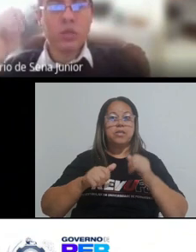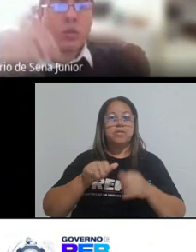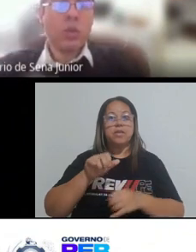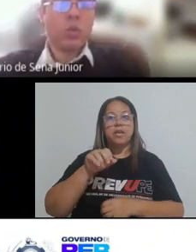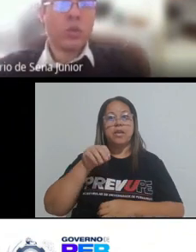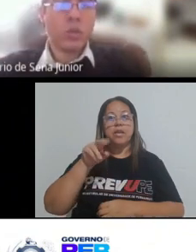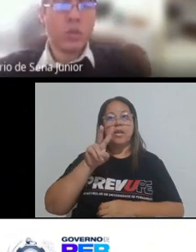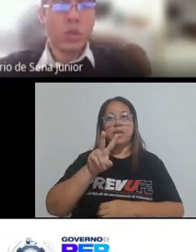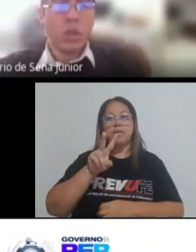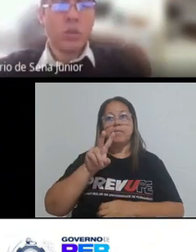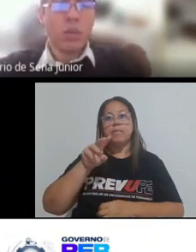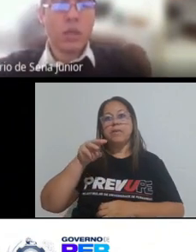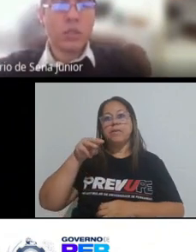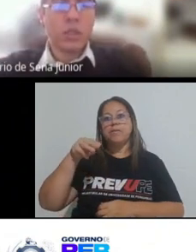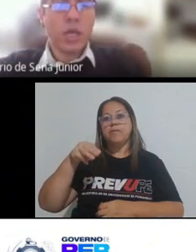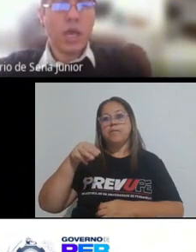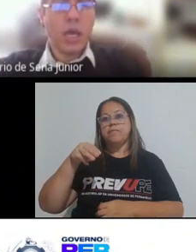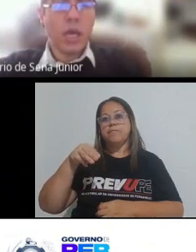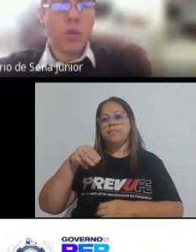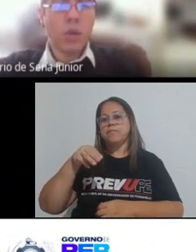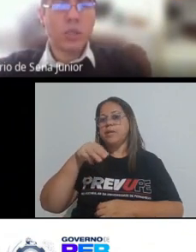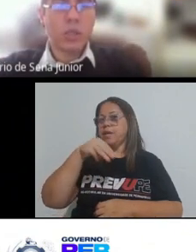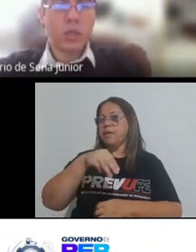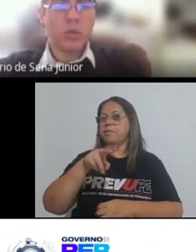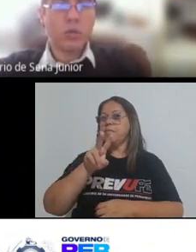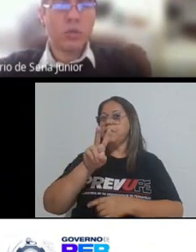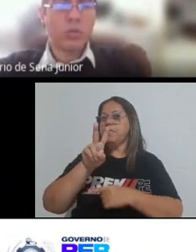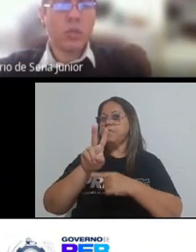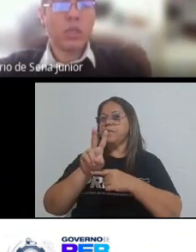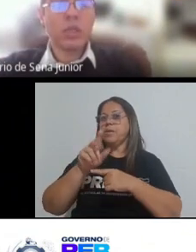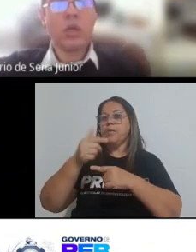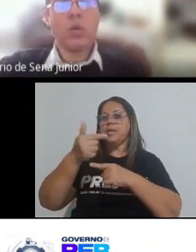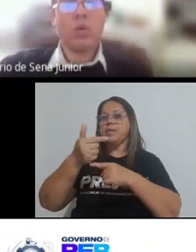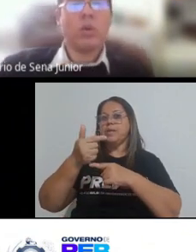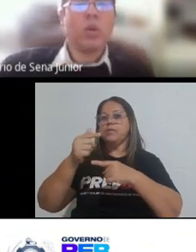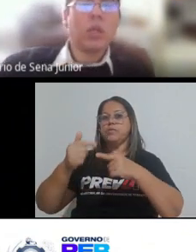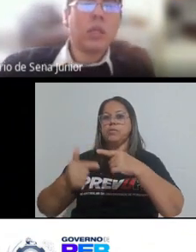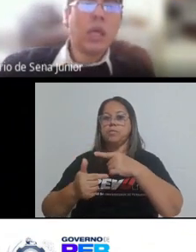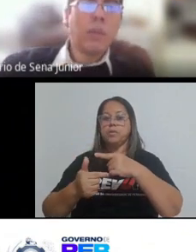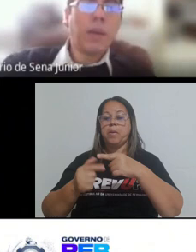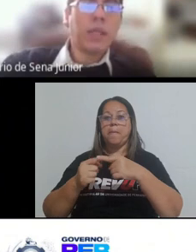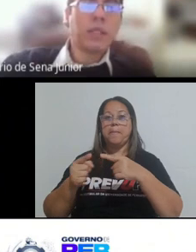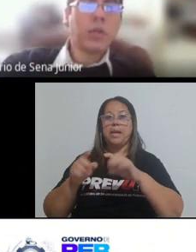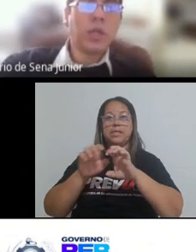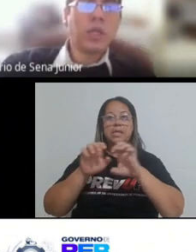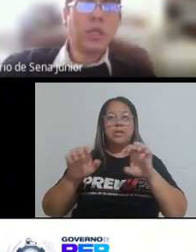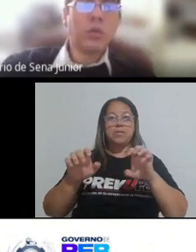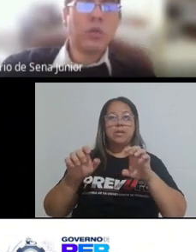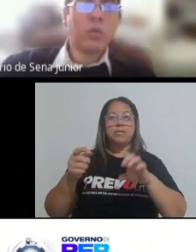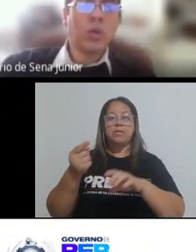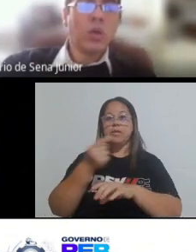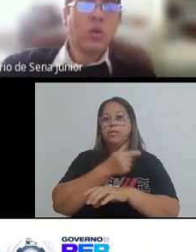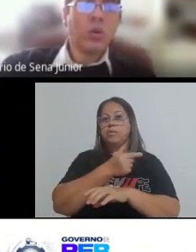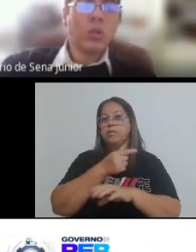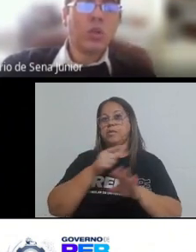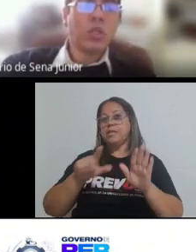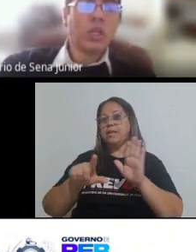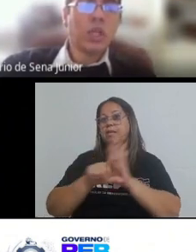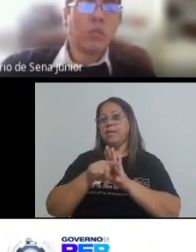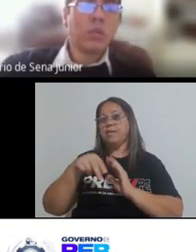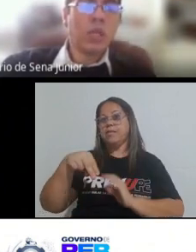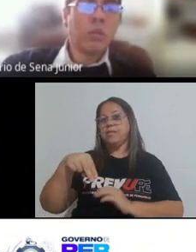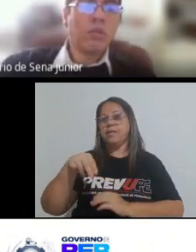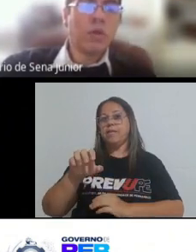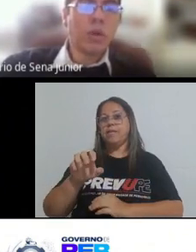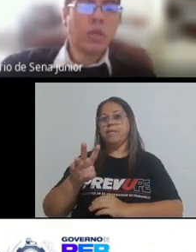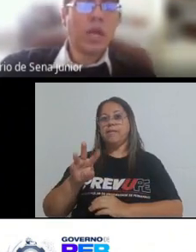quadrado sobre 2, mas da equação anterior, em a partir da segunda lei de Newton, onde nós já